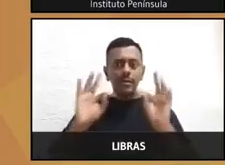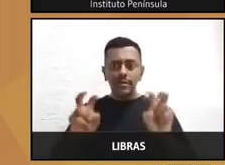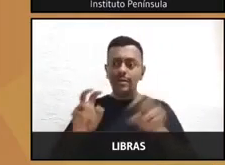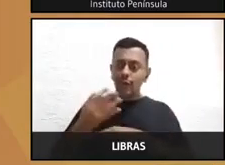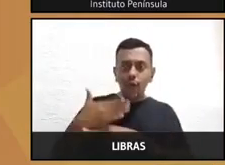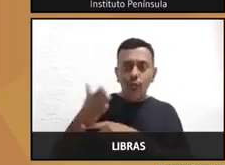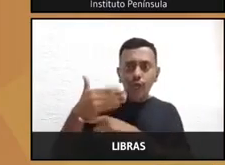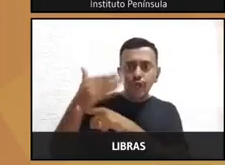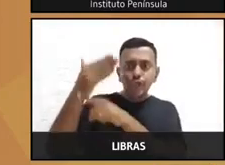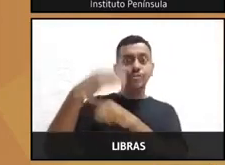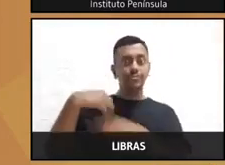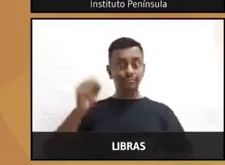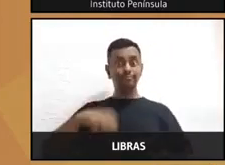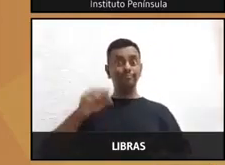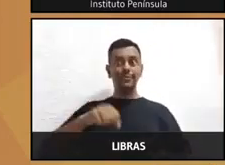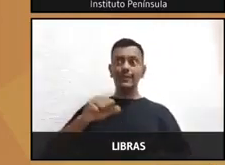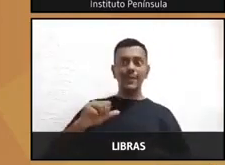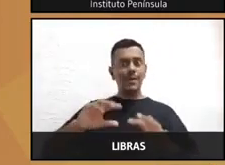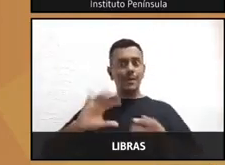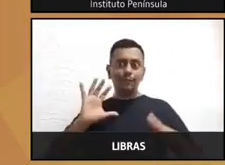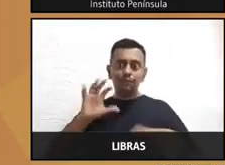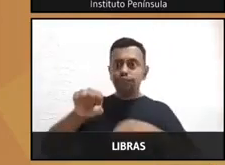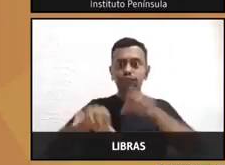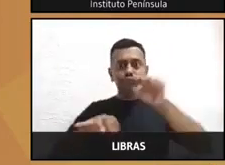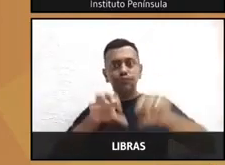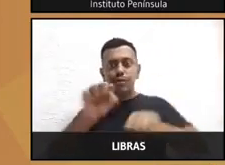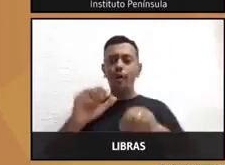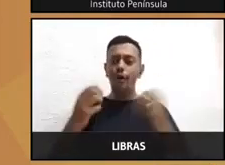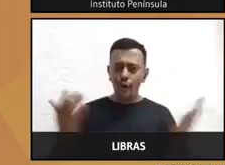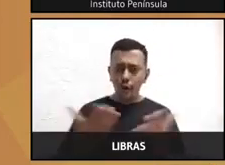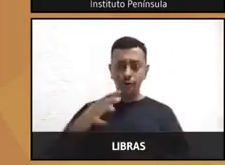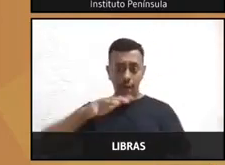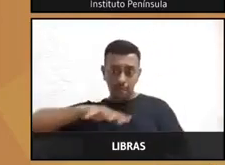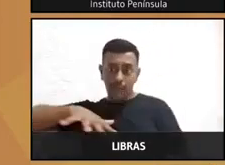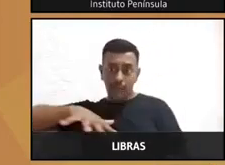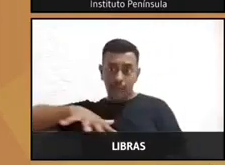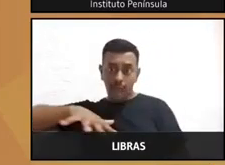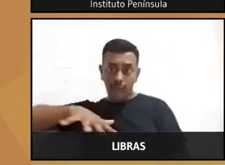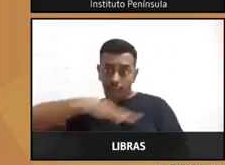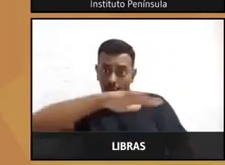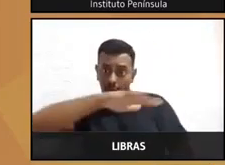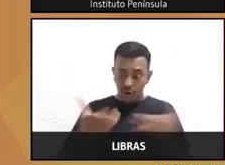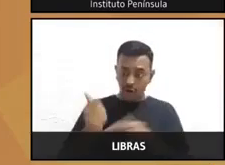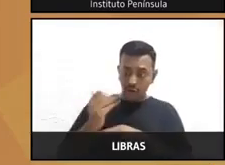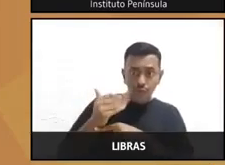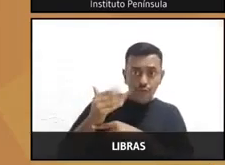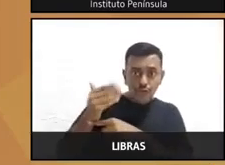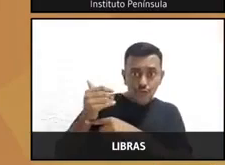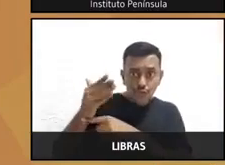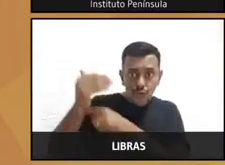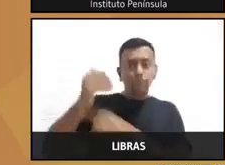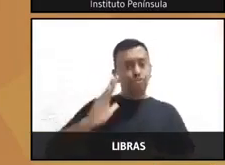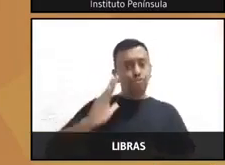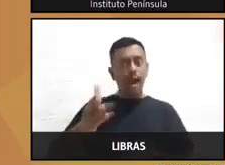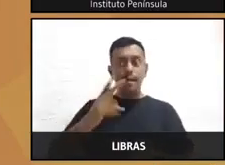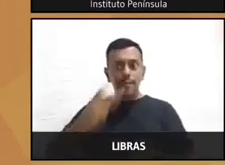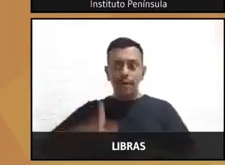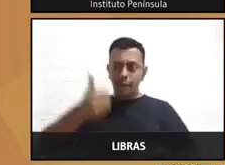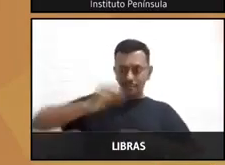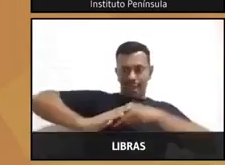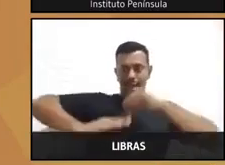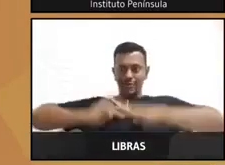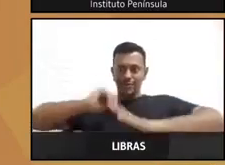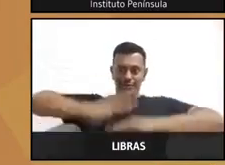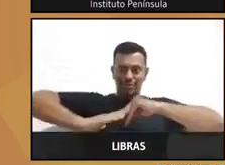ver é que, num ambiente onde a tecnologia amplifica as melhores práticas, os professores já estão prontos